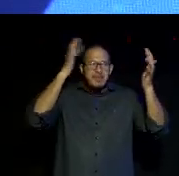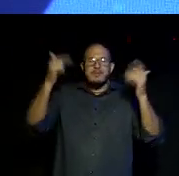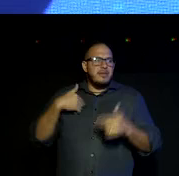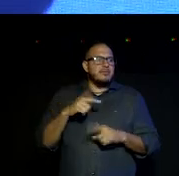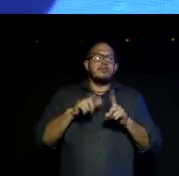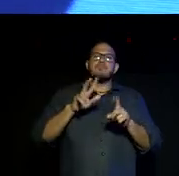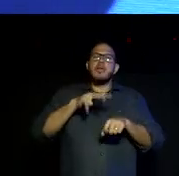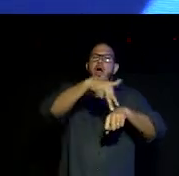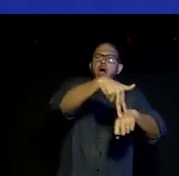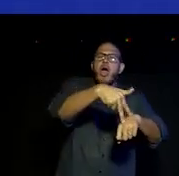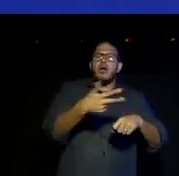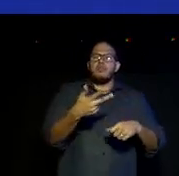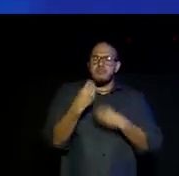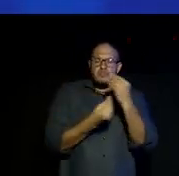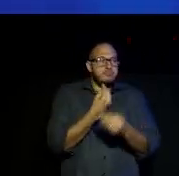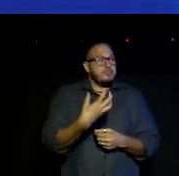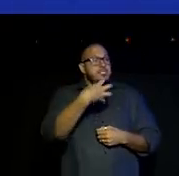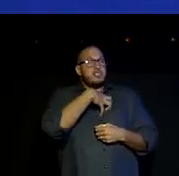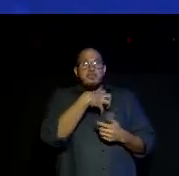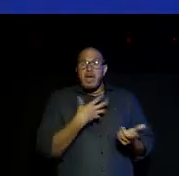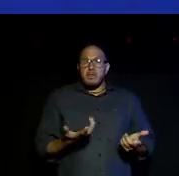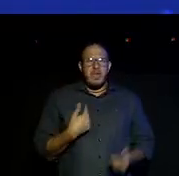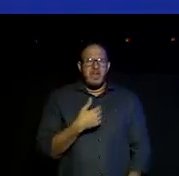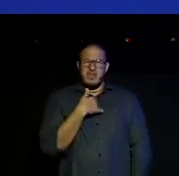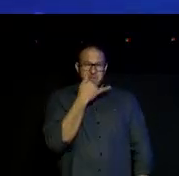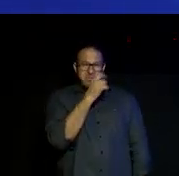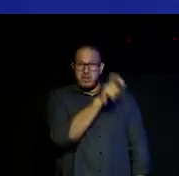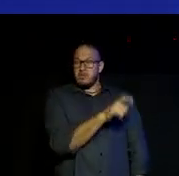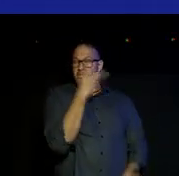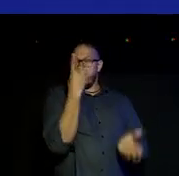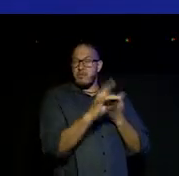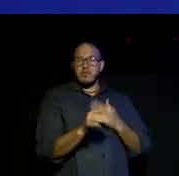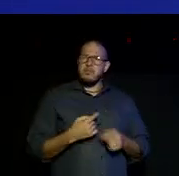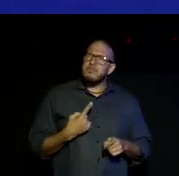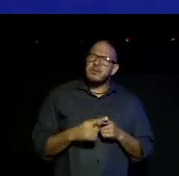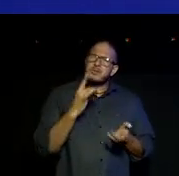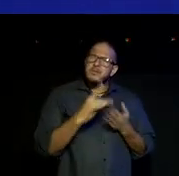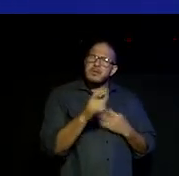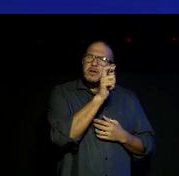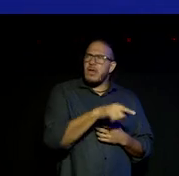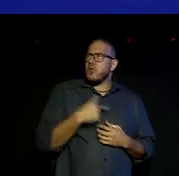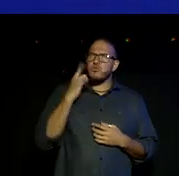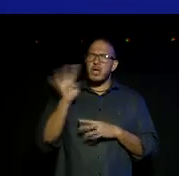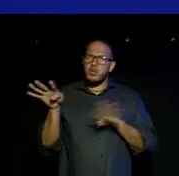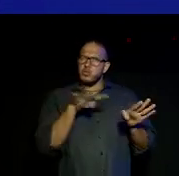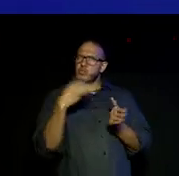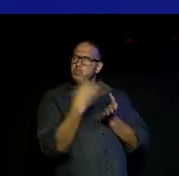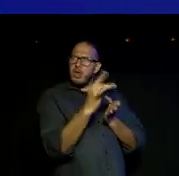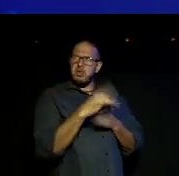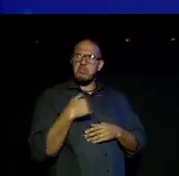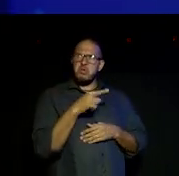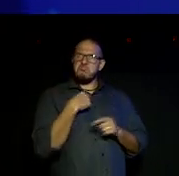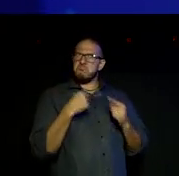pensado. E um dos mais engraçados, sentimentos. Como é que pode? Ah, eu odeio fulano. Por que que você odeia? Ah, não sei, todo mundo odeia, ele